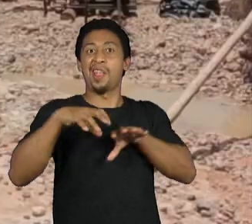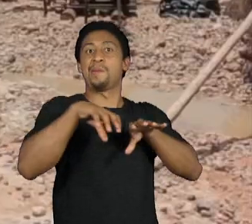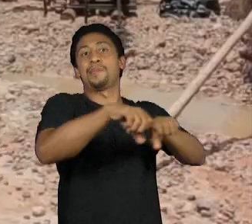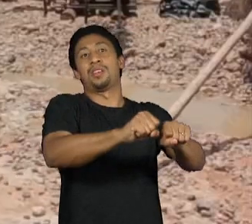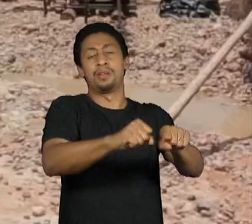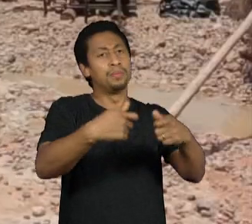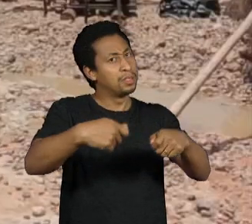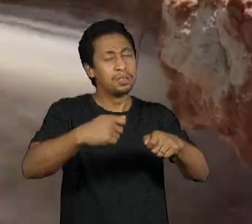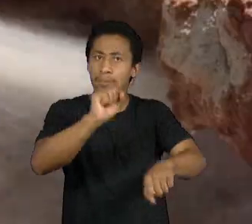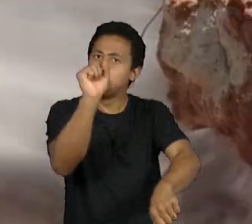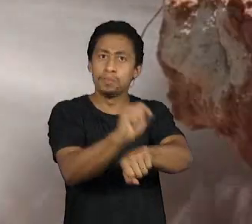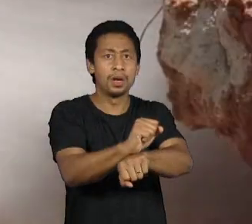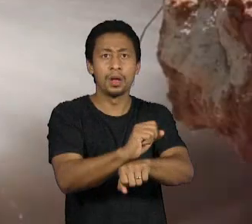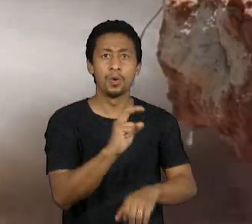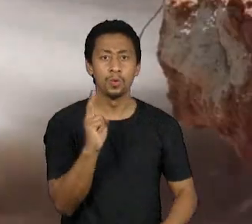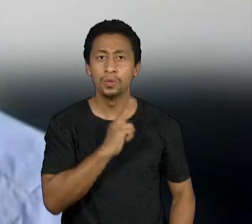urgentemente.